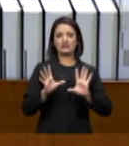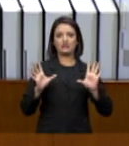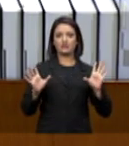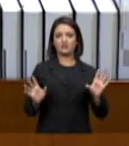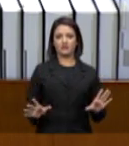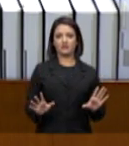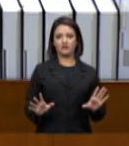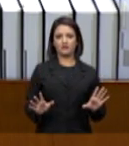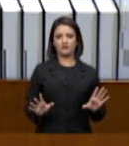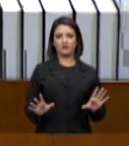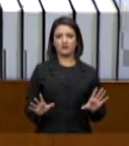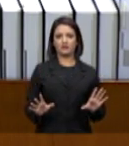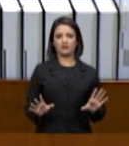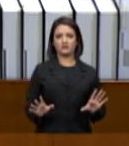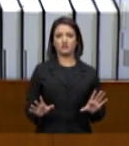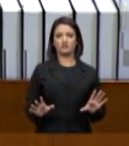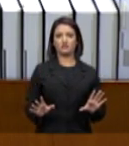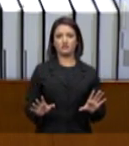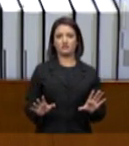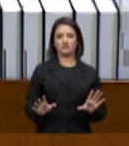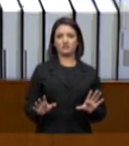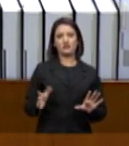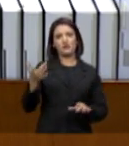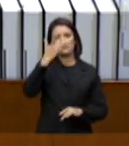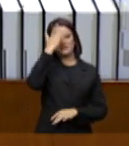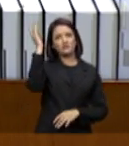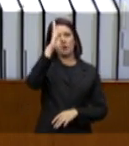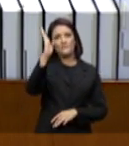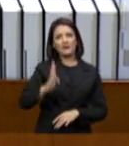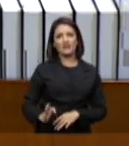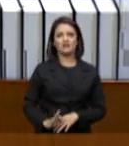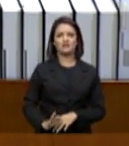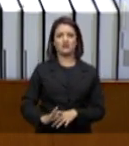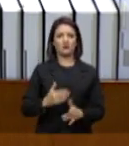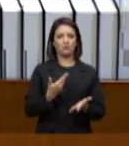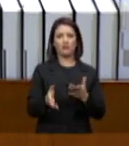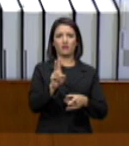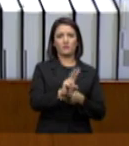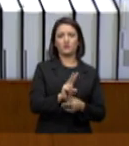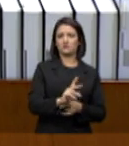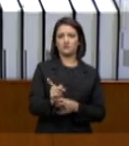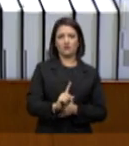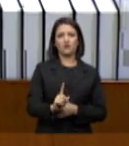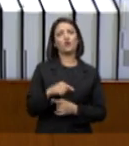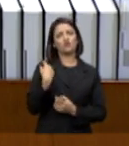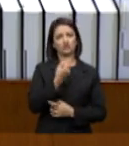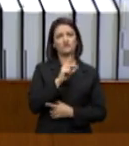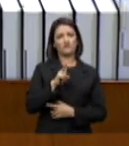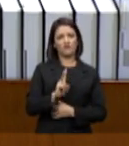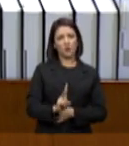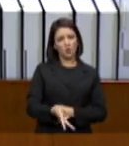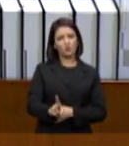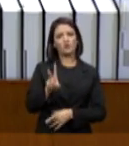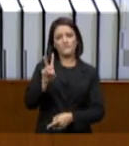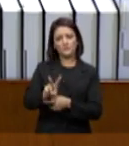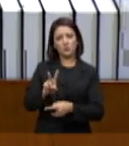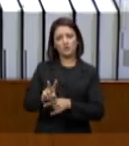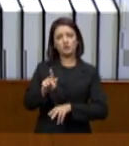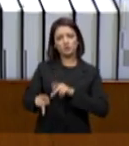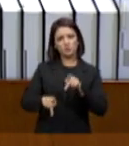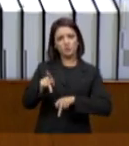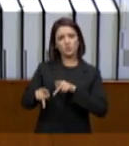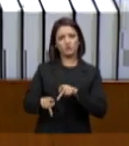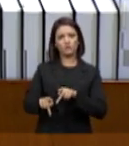desamparo milhões de brasileiros que precisam da atuação do judiciário e os